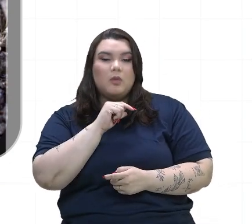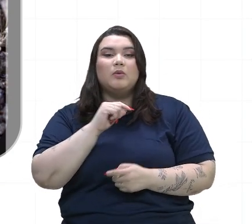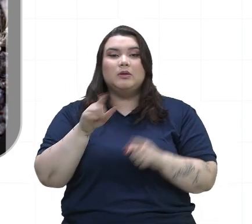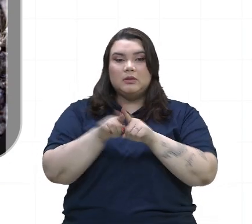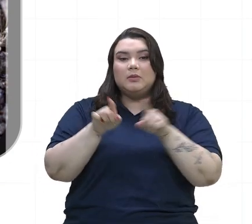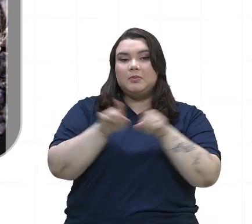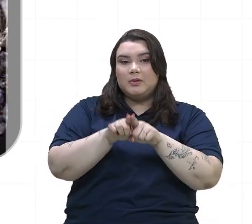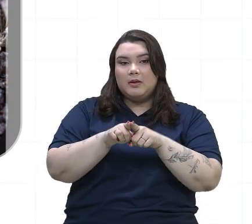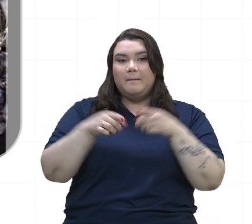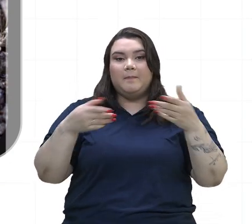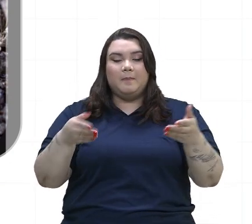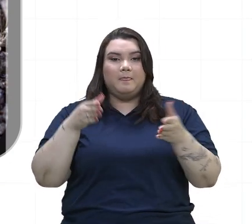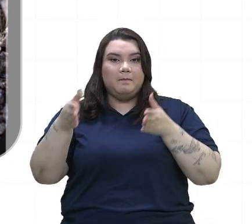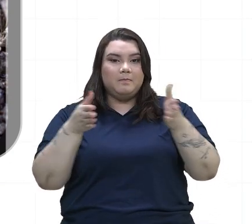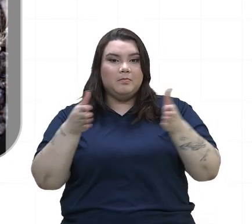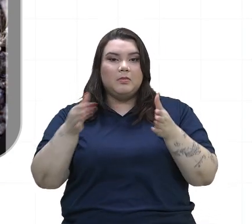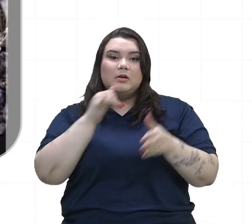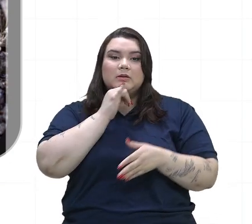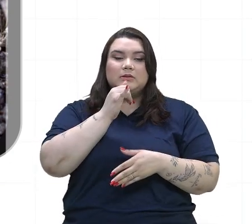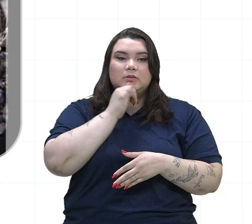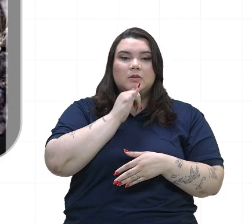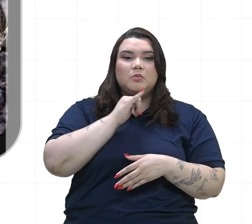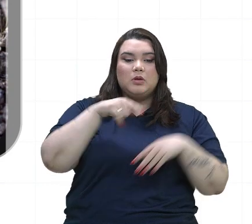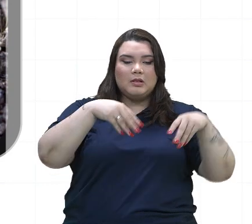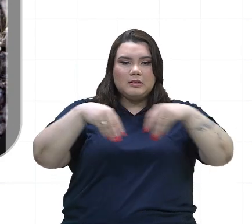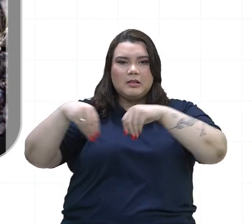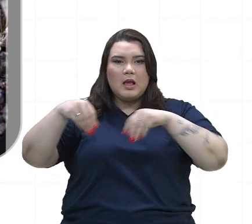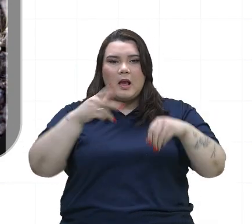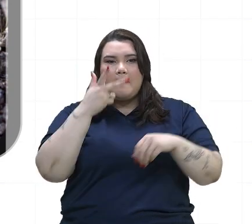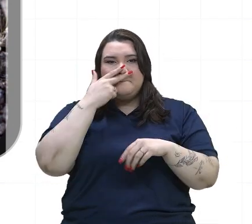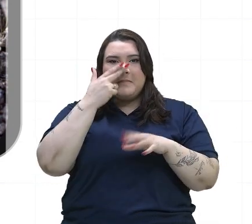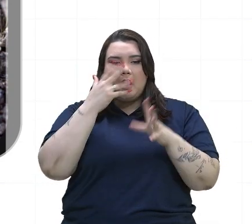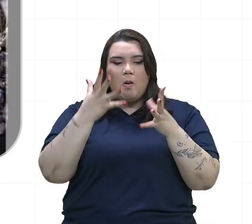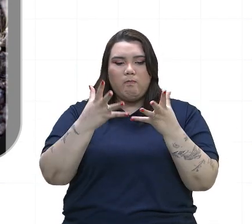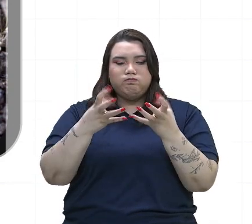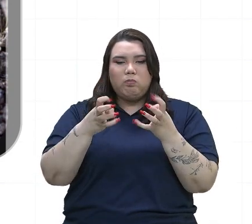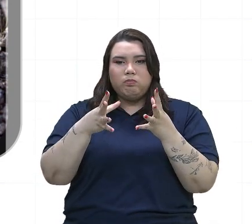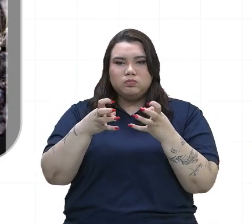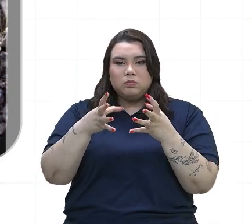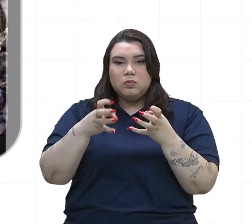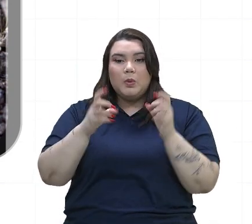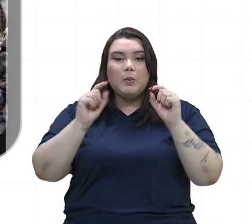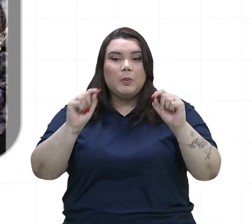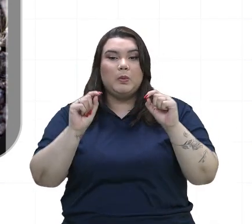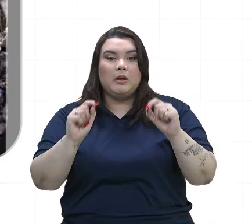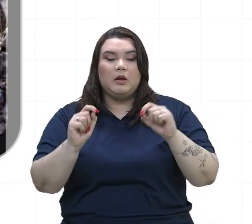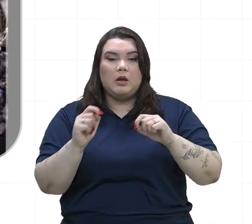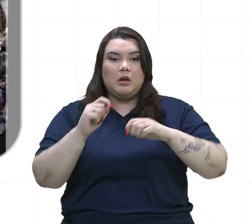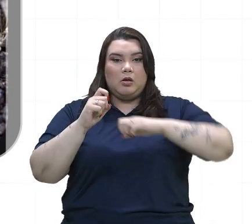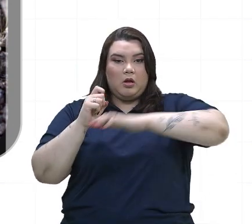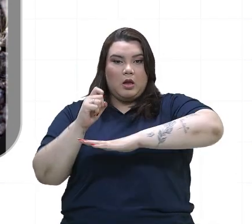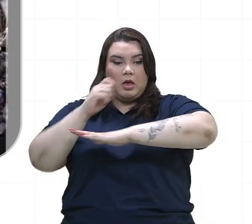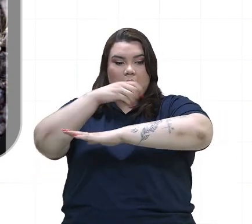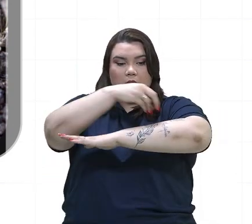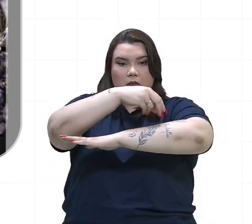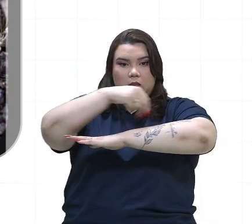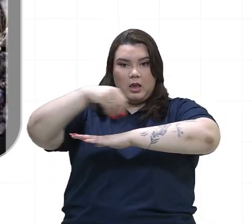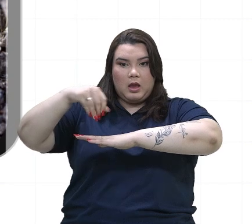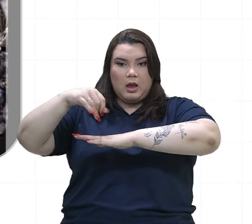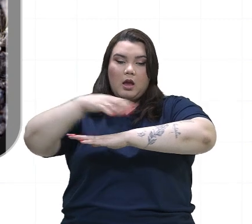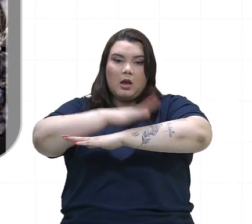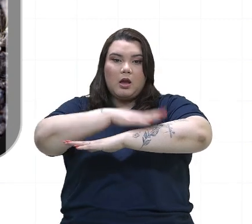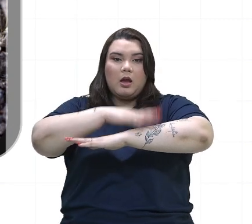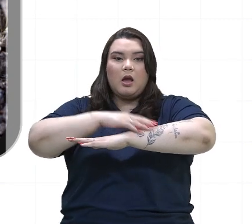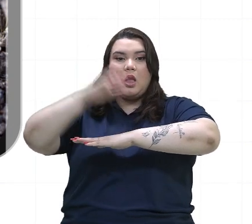ciclo hidrológico, como queiram. O solo ele funciona como uma espécie de esponja que absorve essa água através do processo